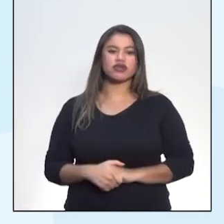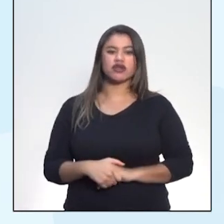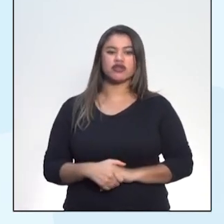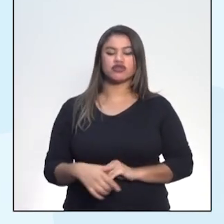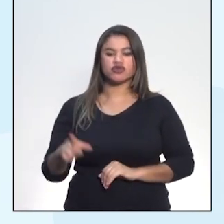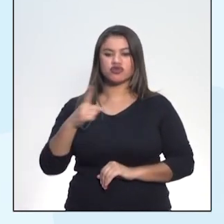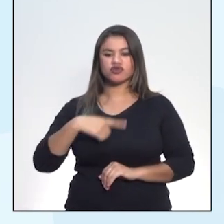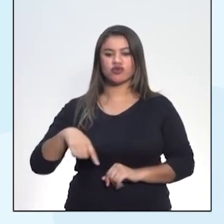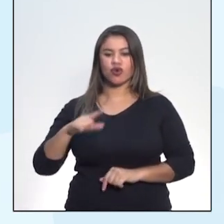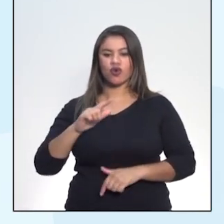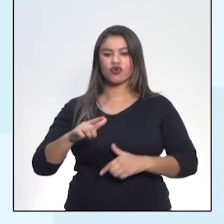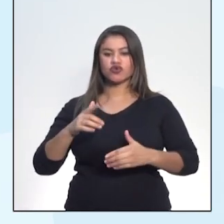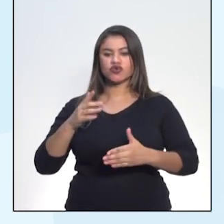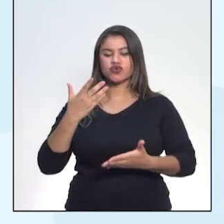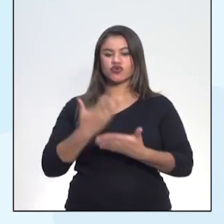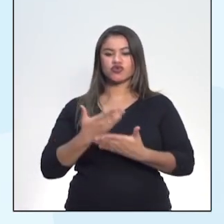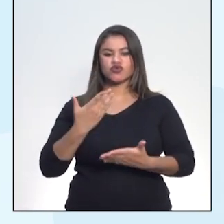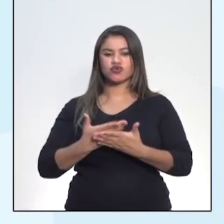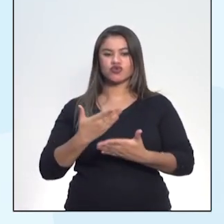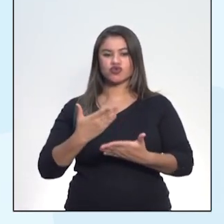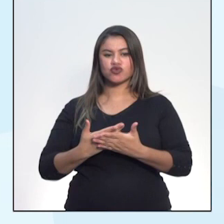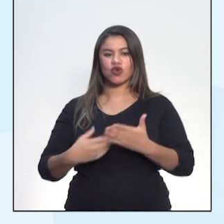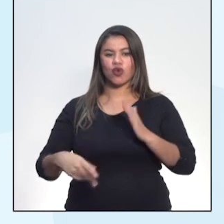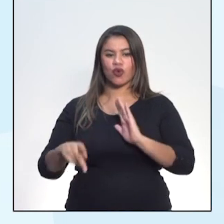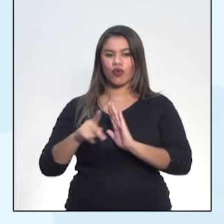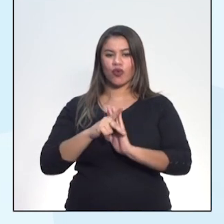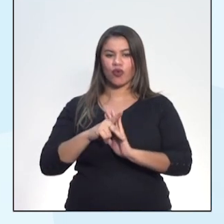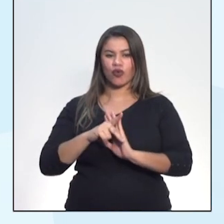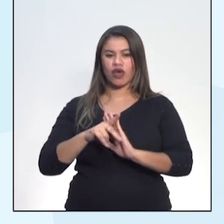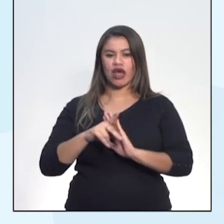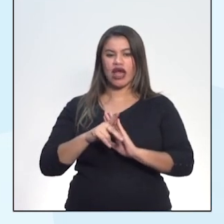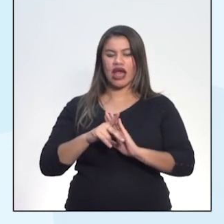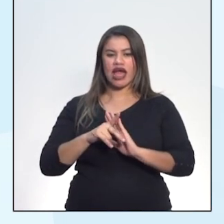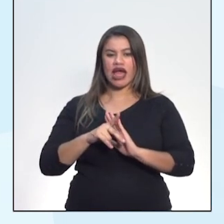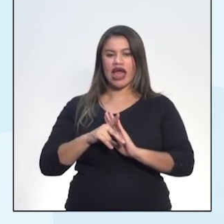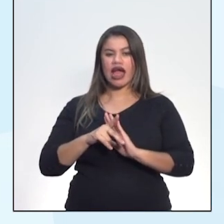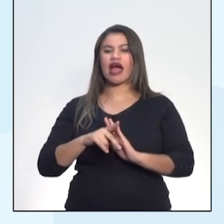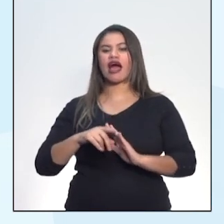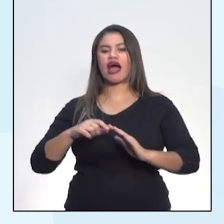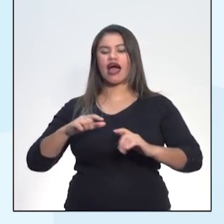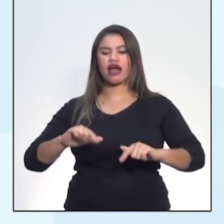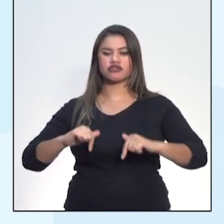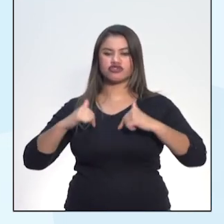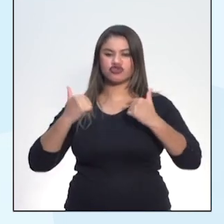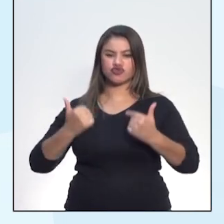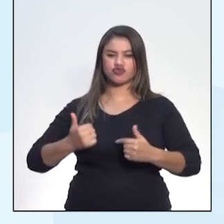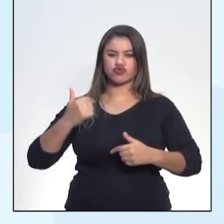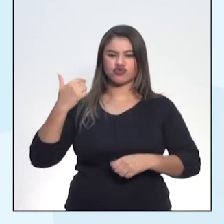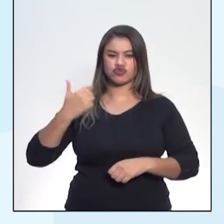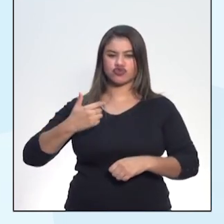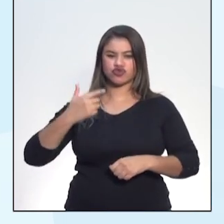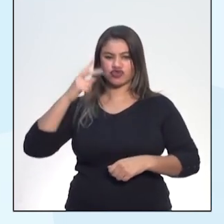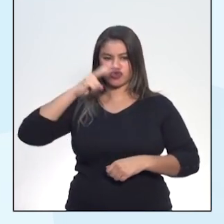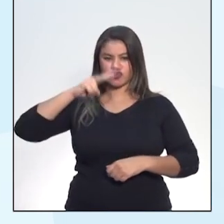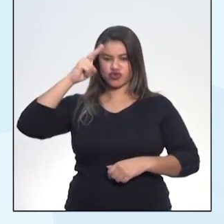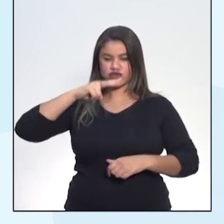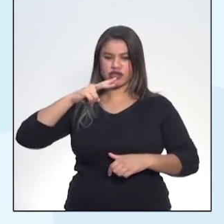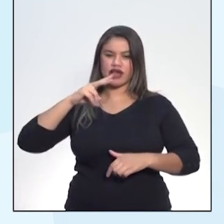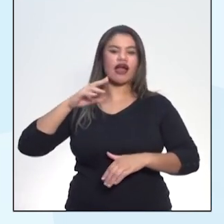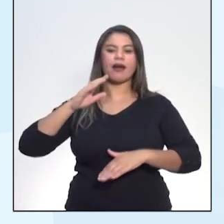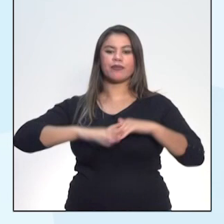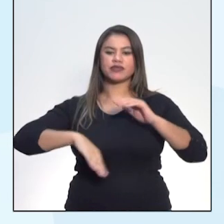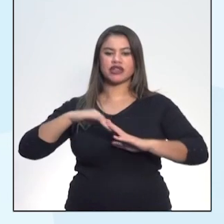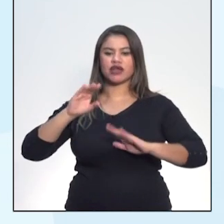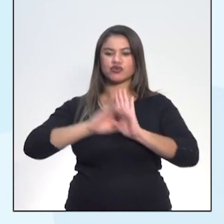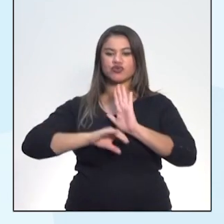estaremos trabalhando com a atitude historiadora, com as habilidades do currículo